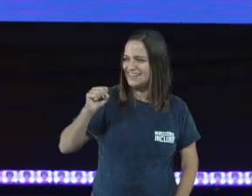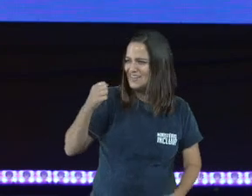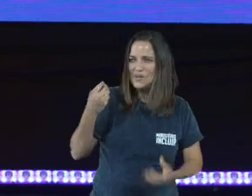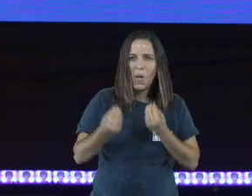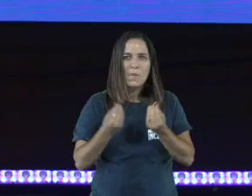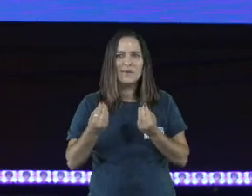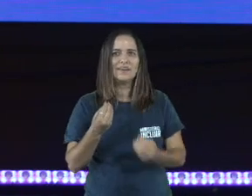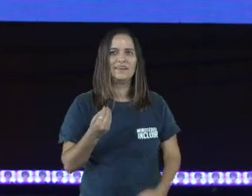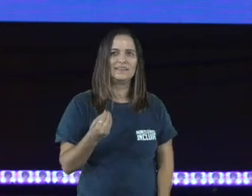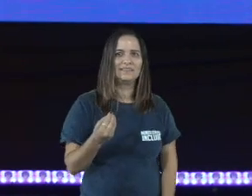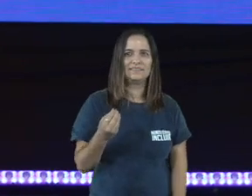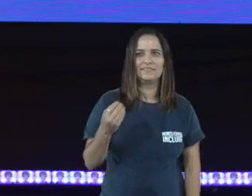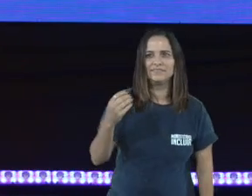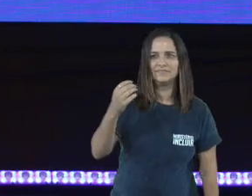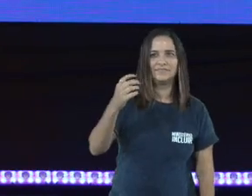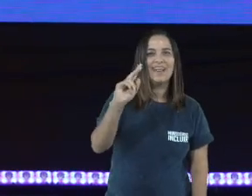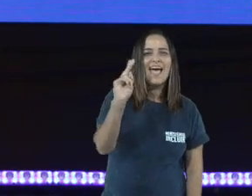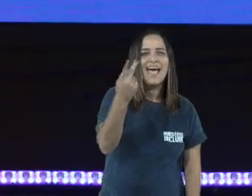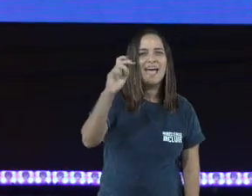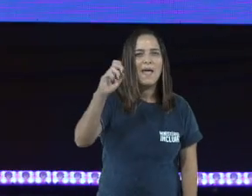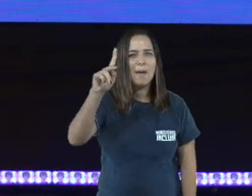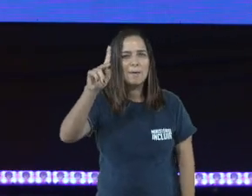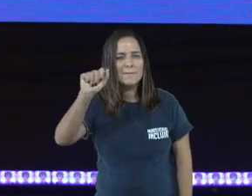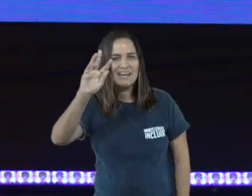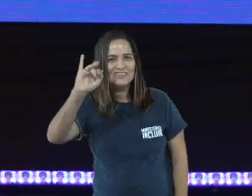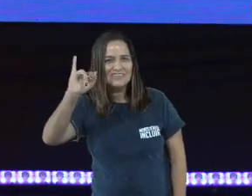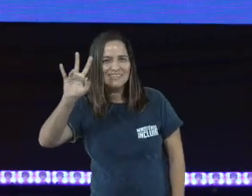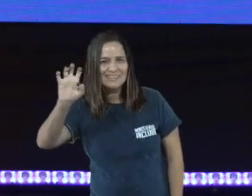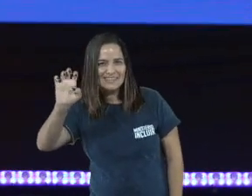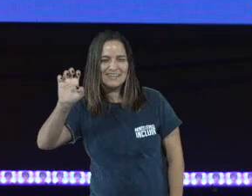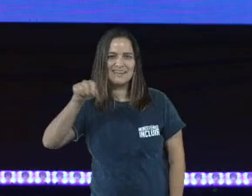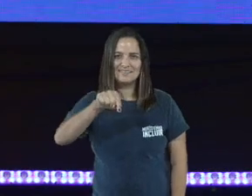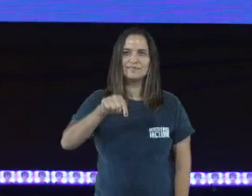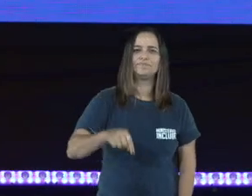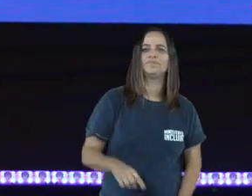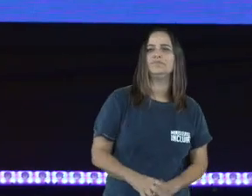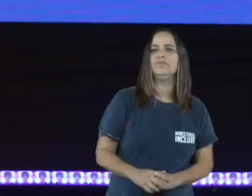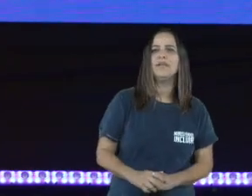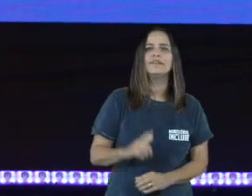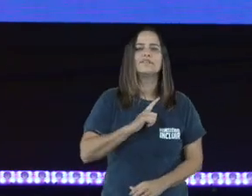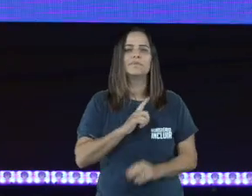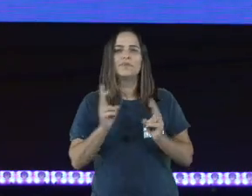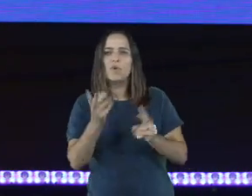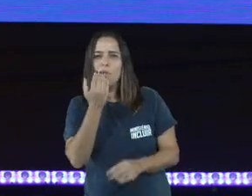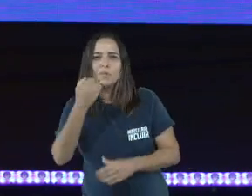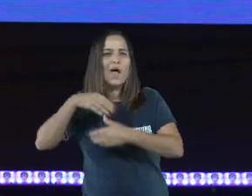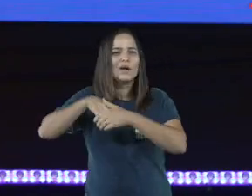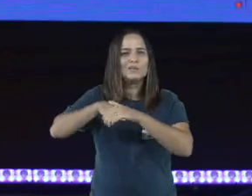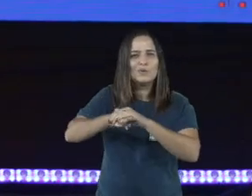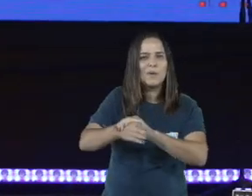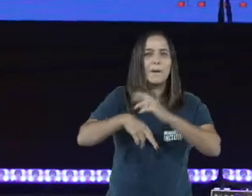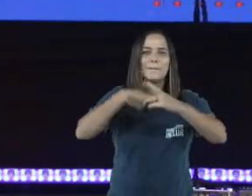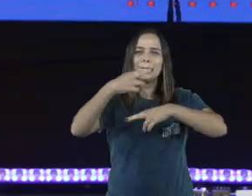com salsicha e e quando levar pra merenda quando eu depois estudou na escola particular que minha mãe falou